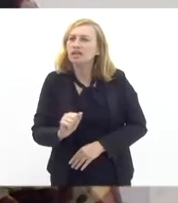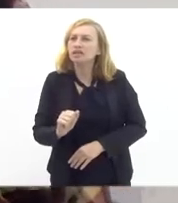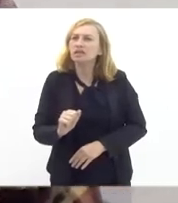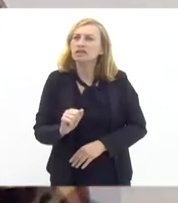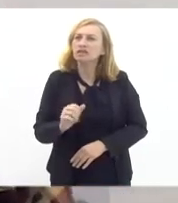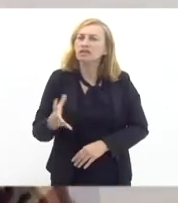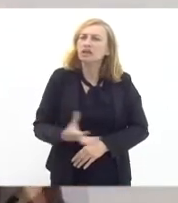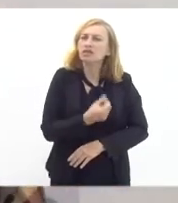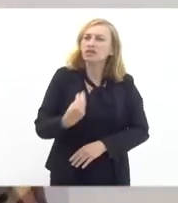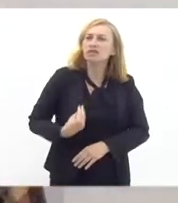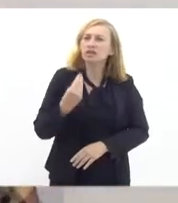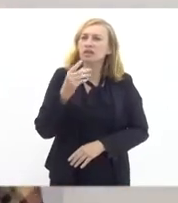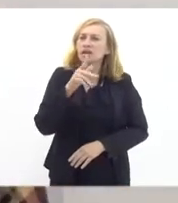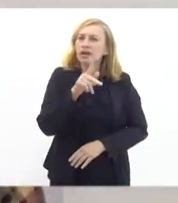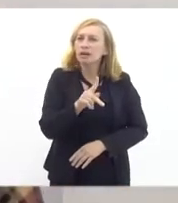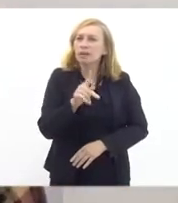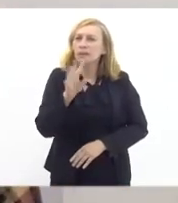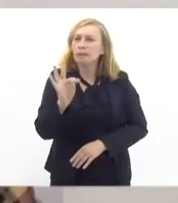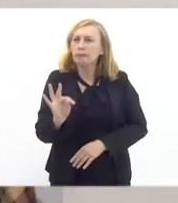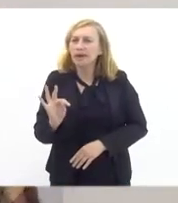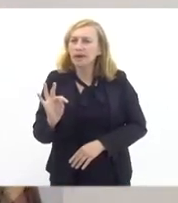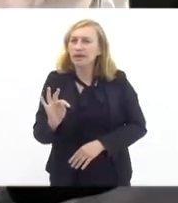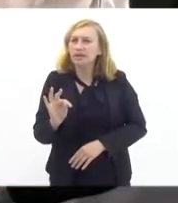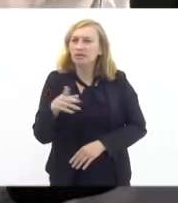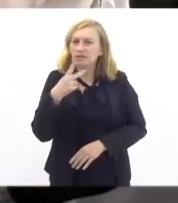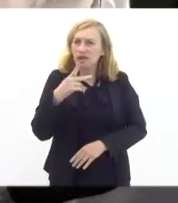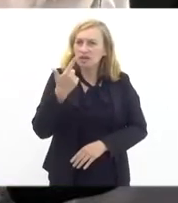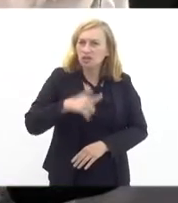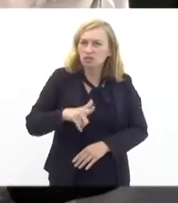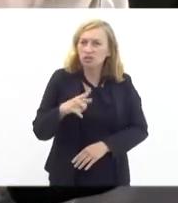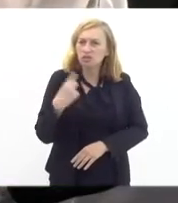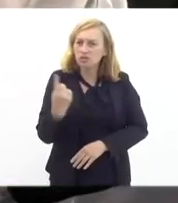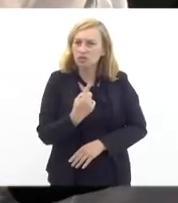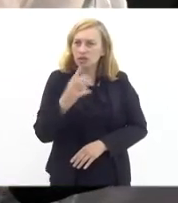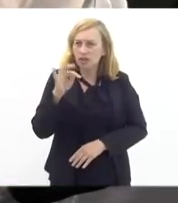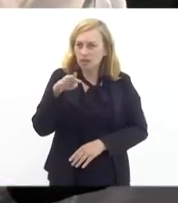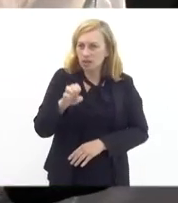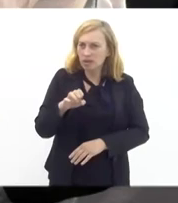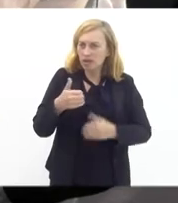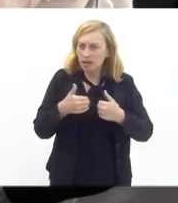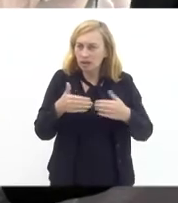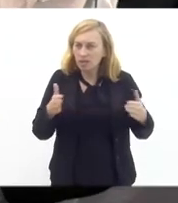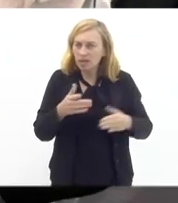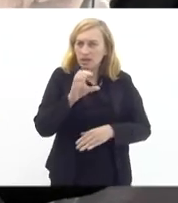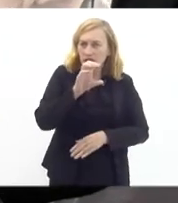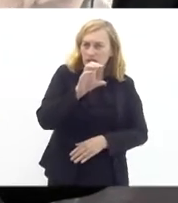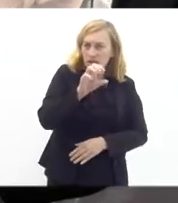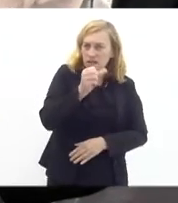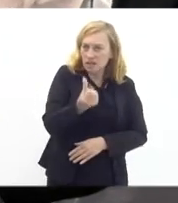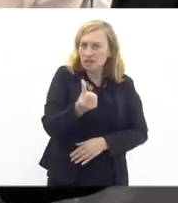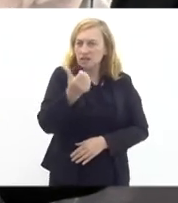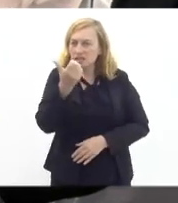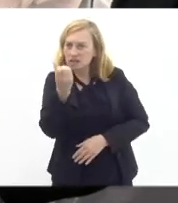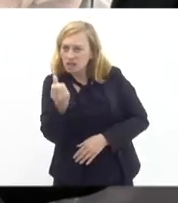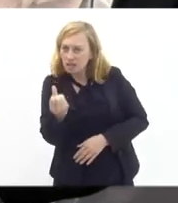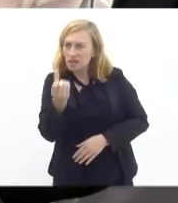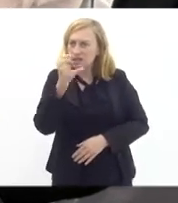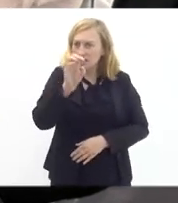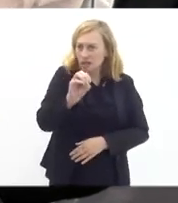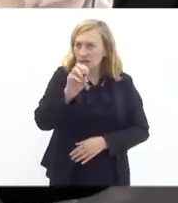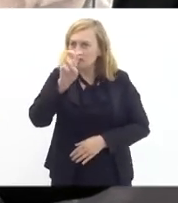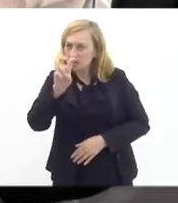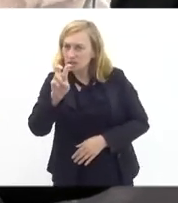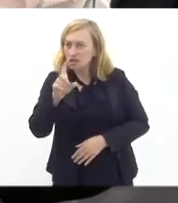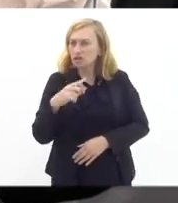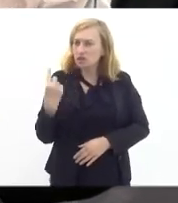Vidas Tereza, Pets. Eu faço questão de ressaltar aqui mais uma vez que o nosso gabinete está de portas abertas, 1605, a gente tem 0800. Tá. E